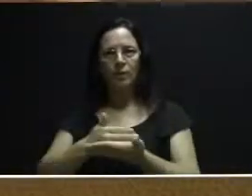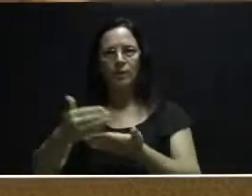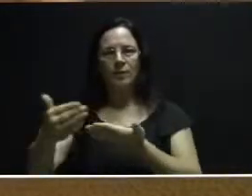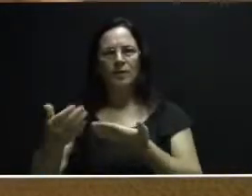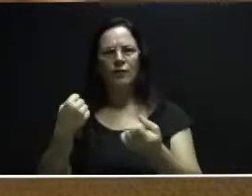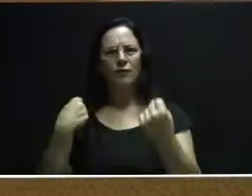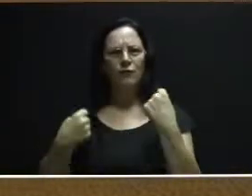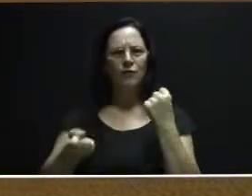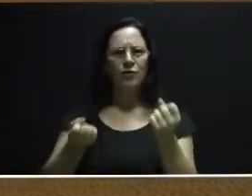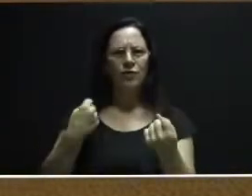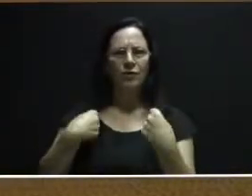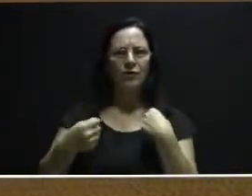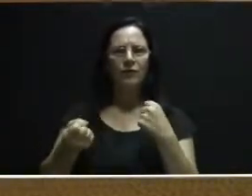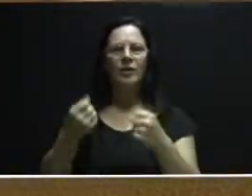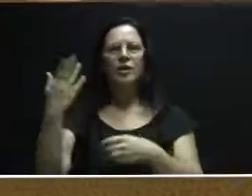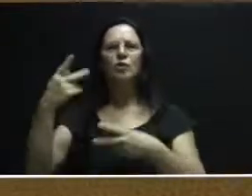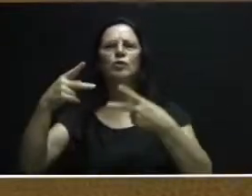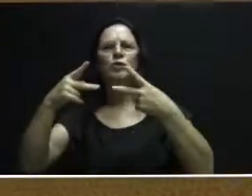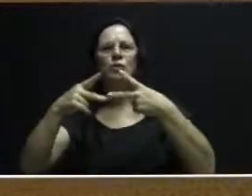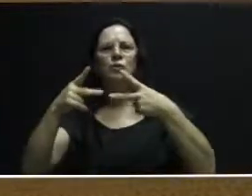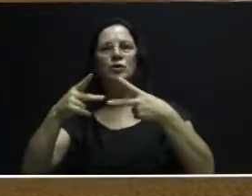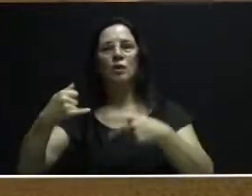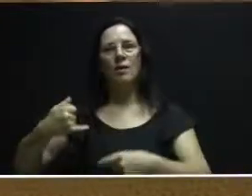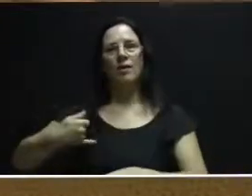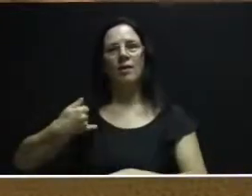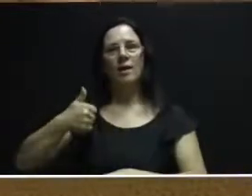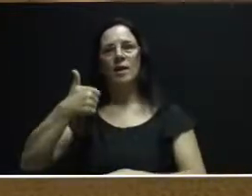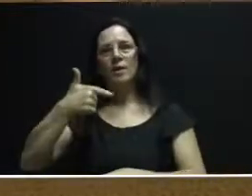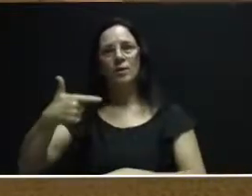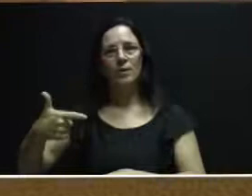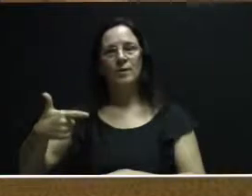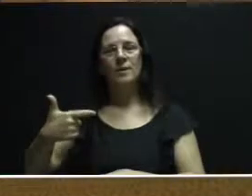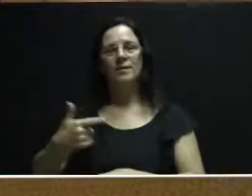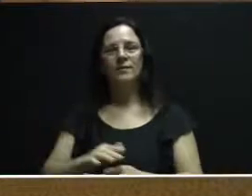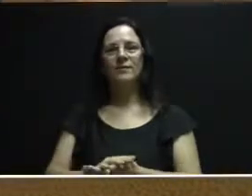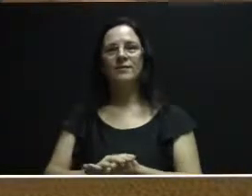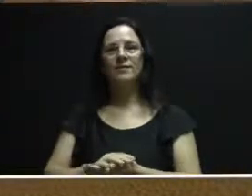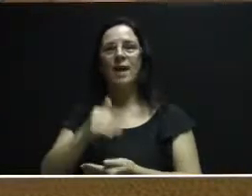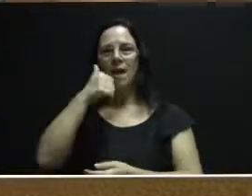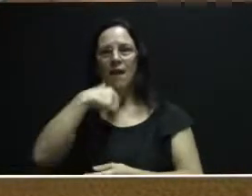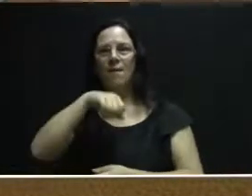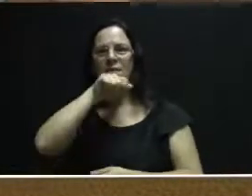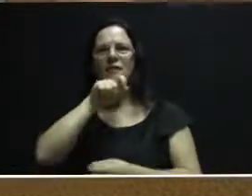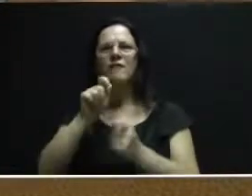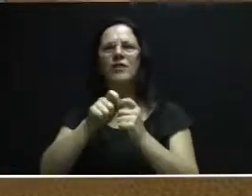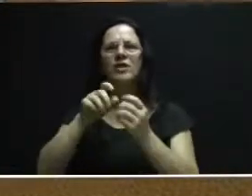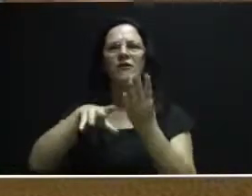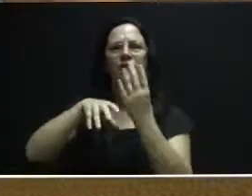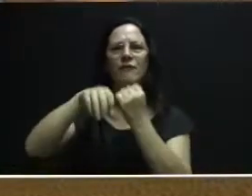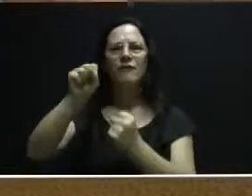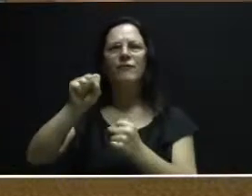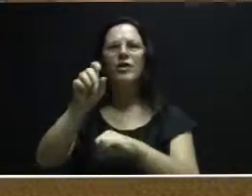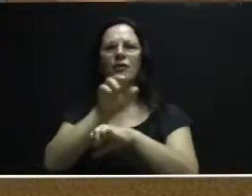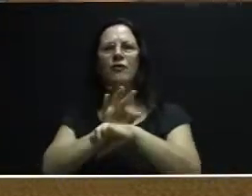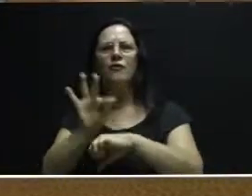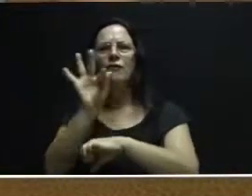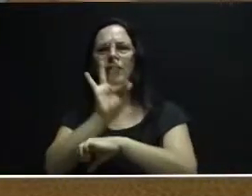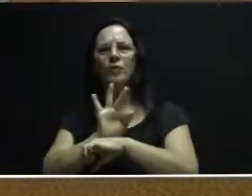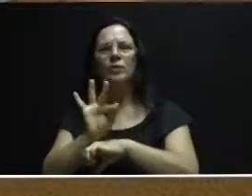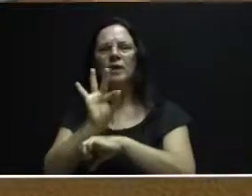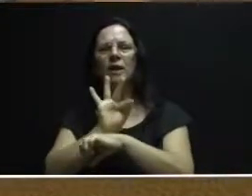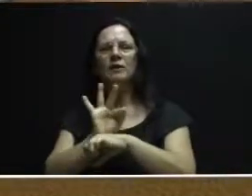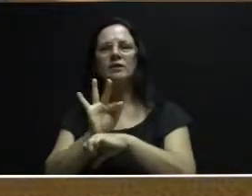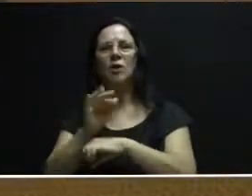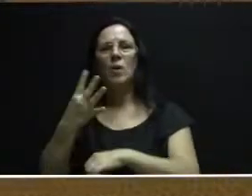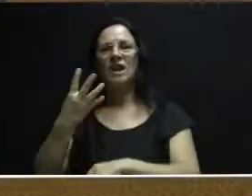fazer atividade física aqui no centro esportivo quando tinha 12 anos de idade. E a minha mãe fez a faculdade com 45 anos de idade. E